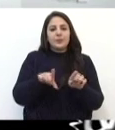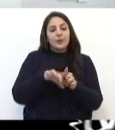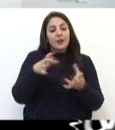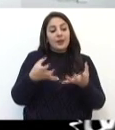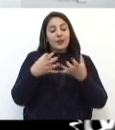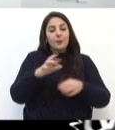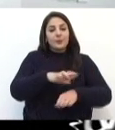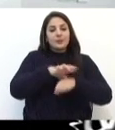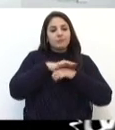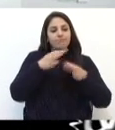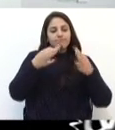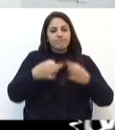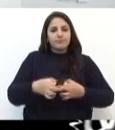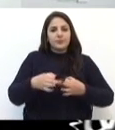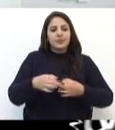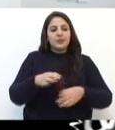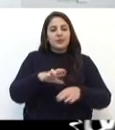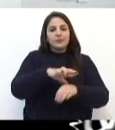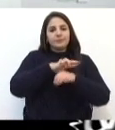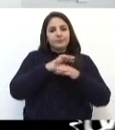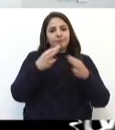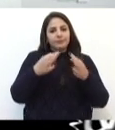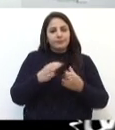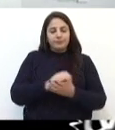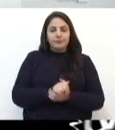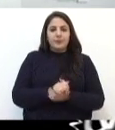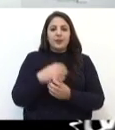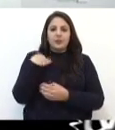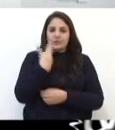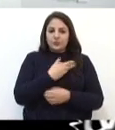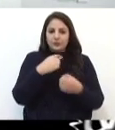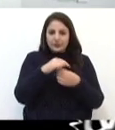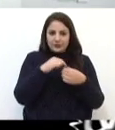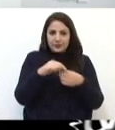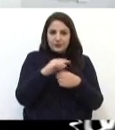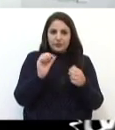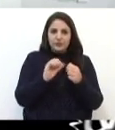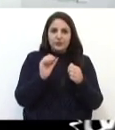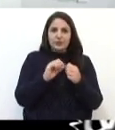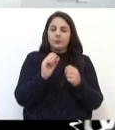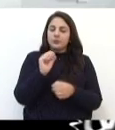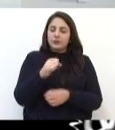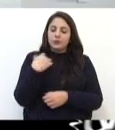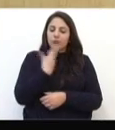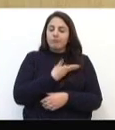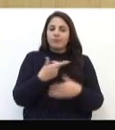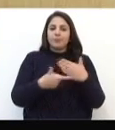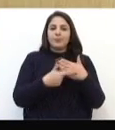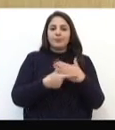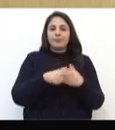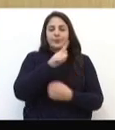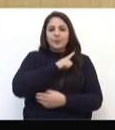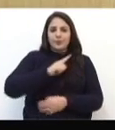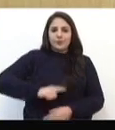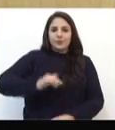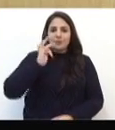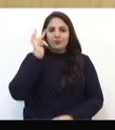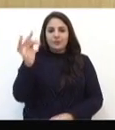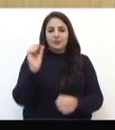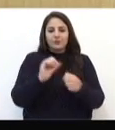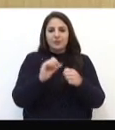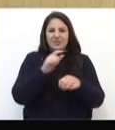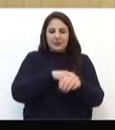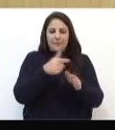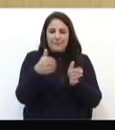uma segurança decente, quer uma segurança digna para a nossa cidade, nós faremos sim a nossa parte. O governo